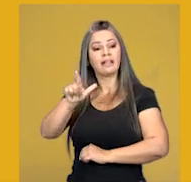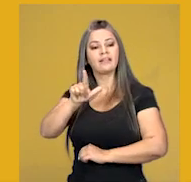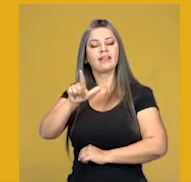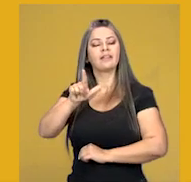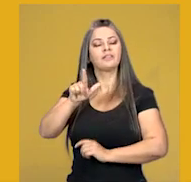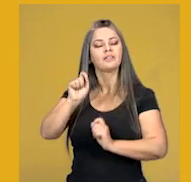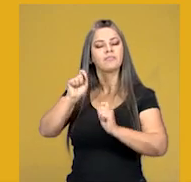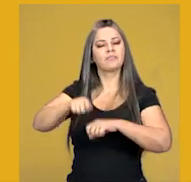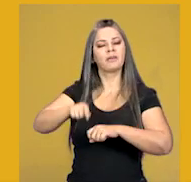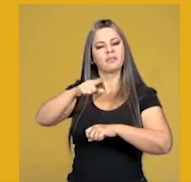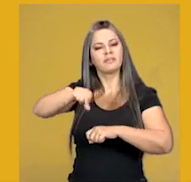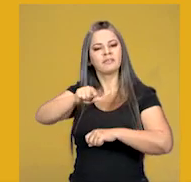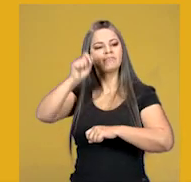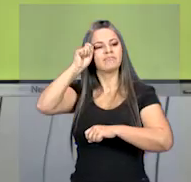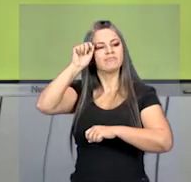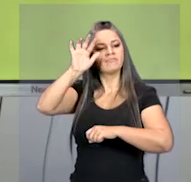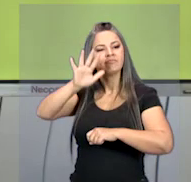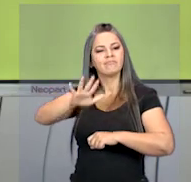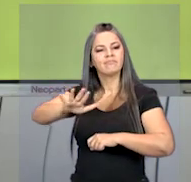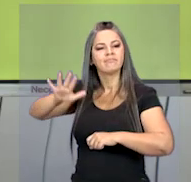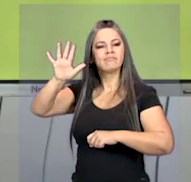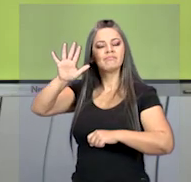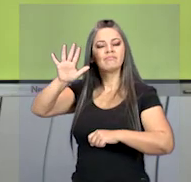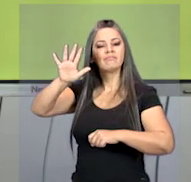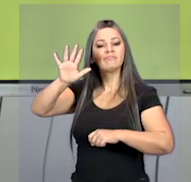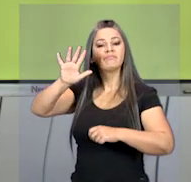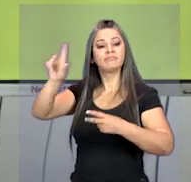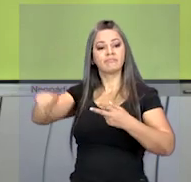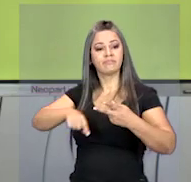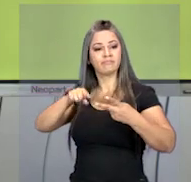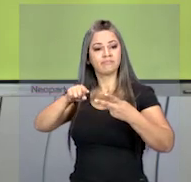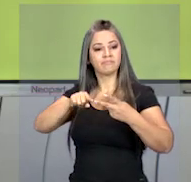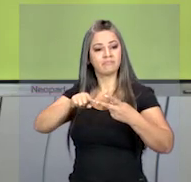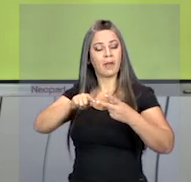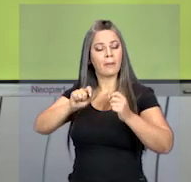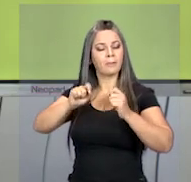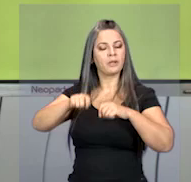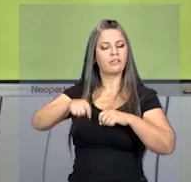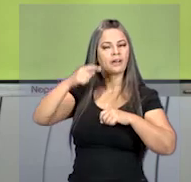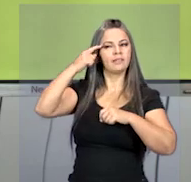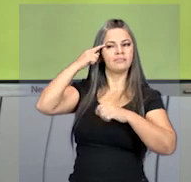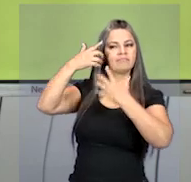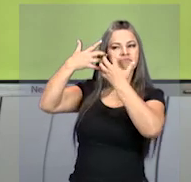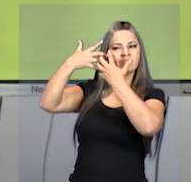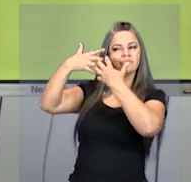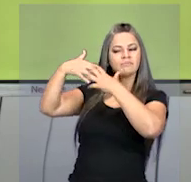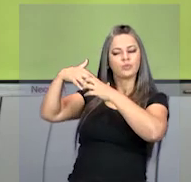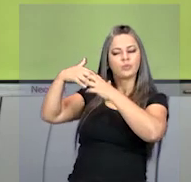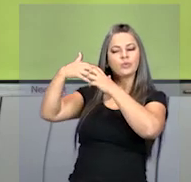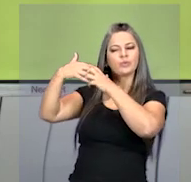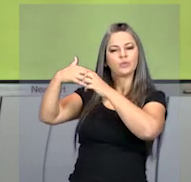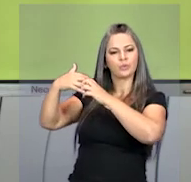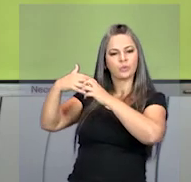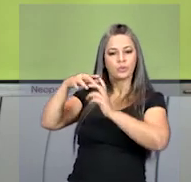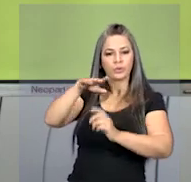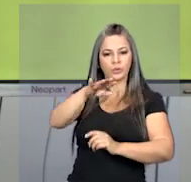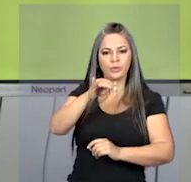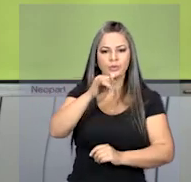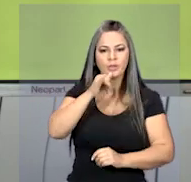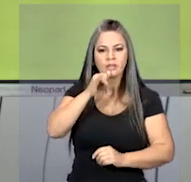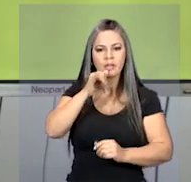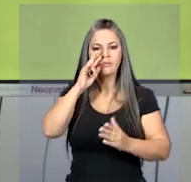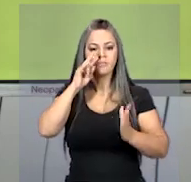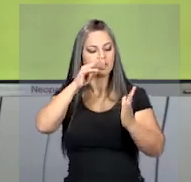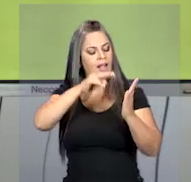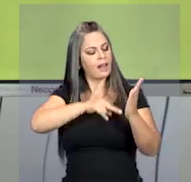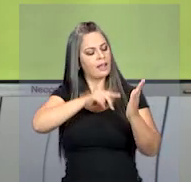a repensar essa realidade, você então tenta, às vezes, sonhar com algo novo, algo